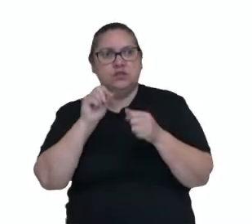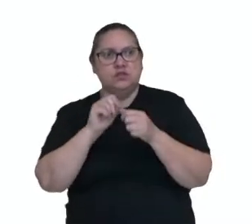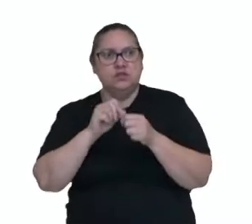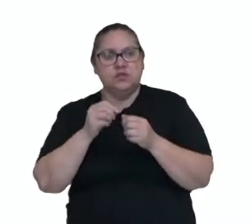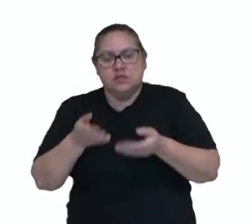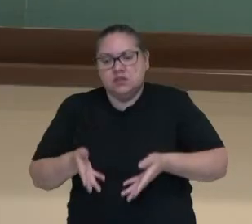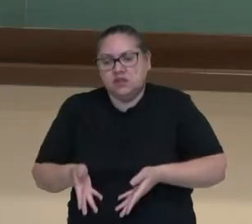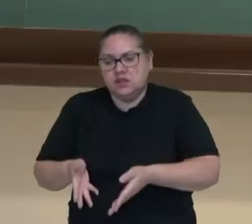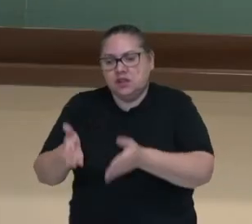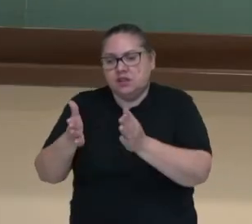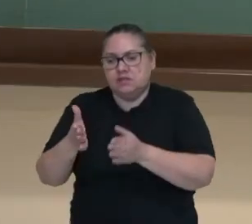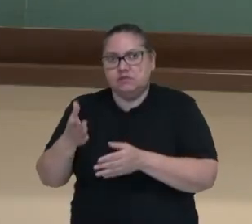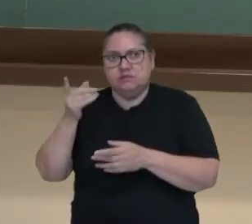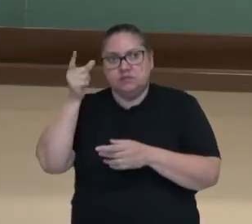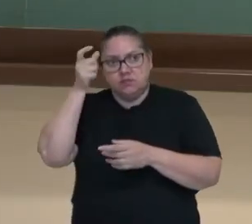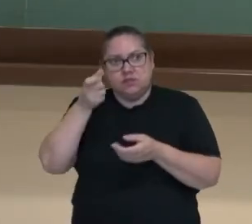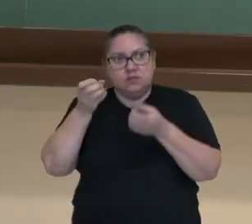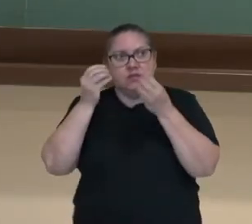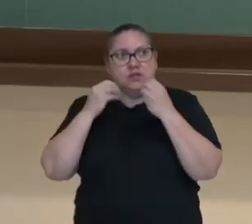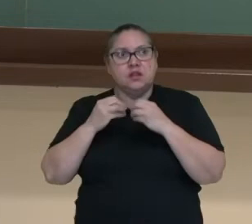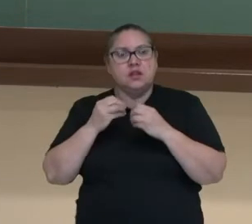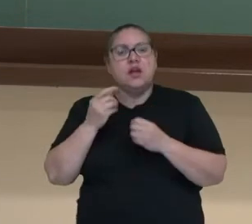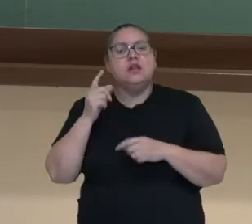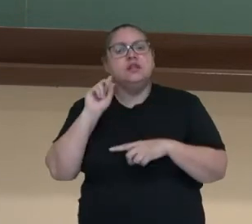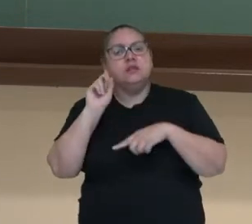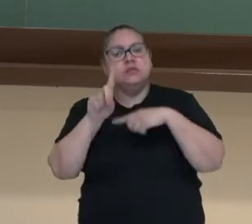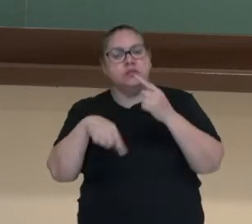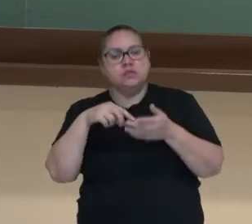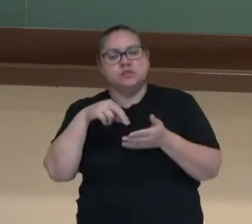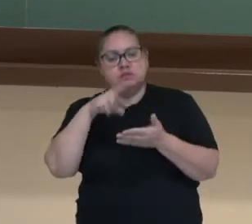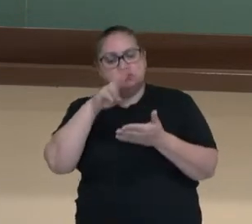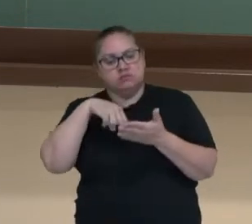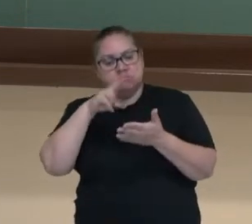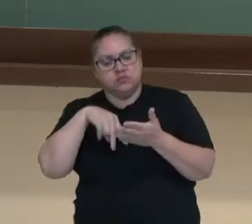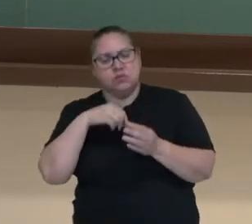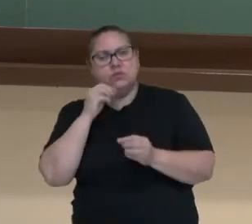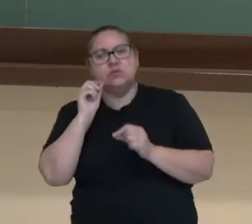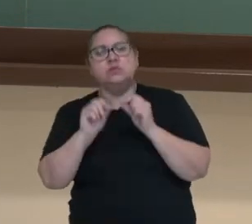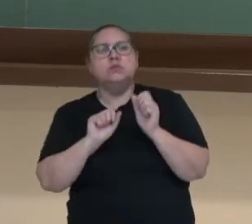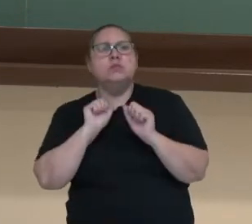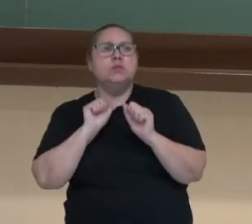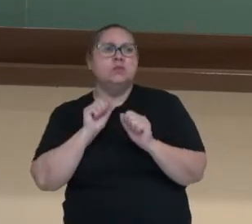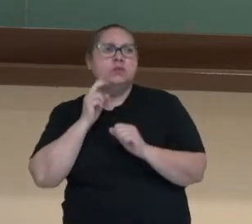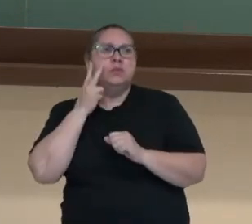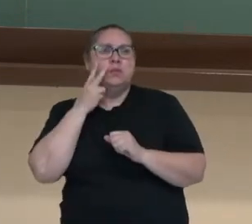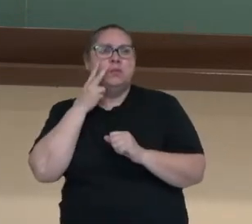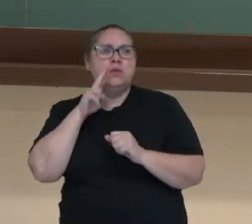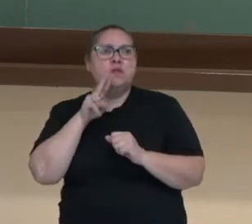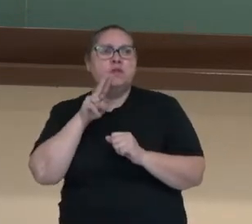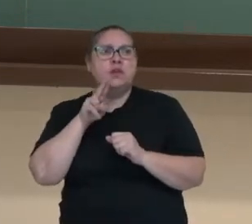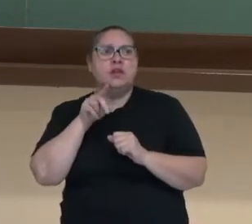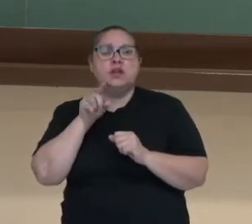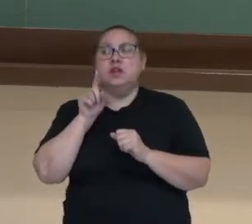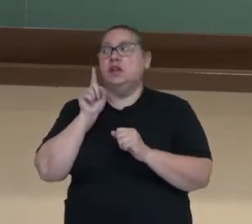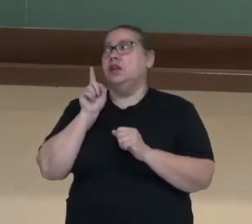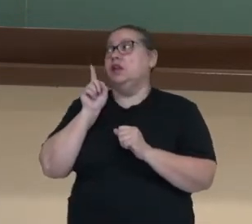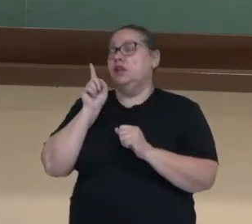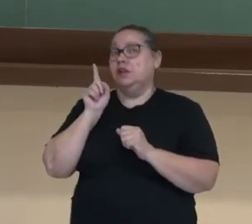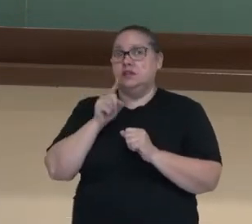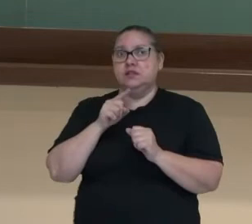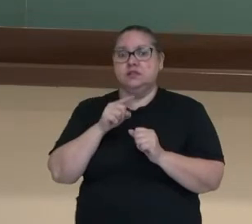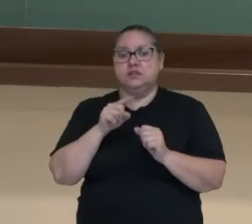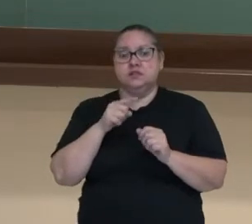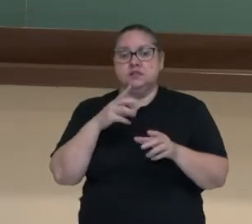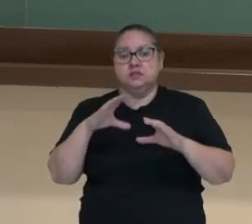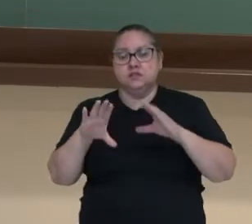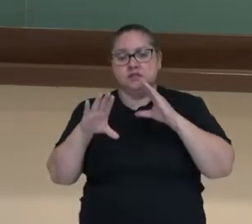leve o demo que me dá. Após a leitura, o que nós podemos ver? Que essa cantiga de